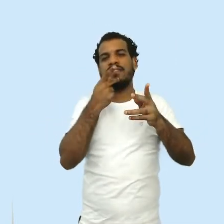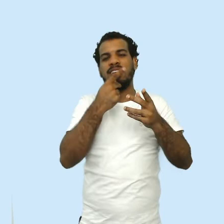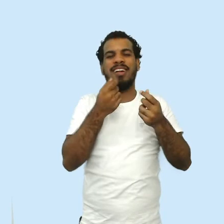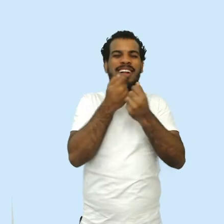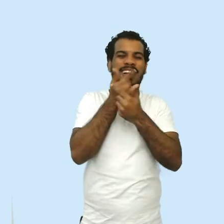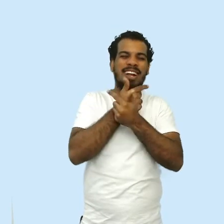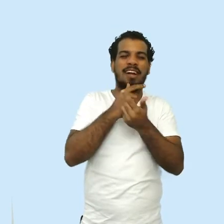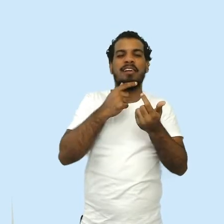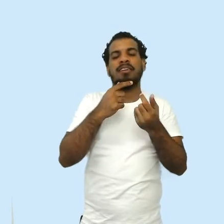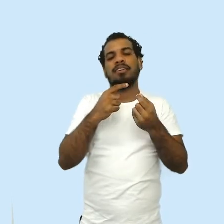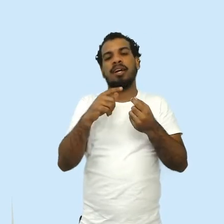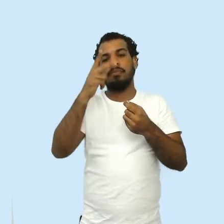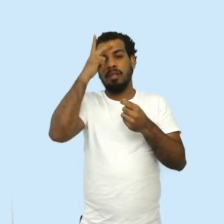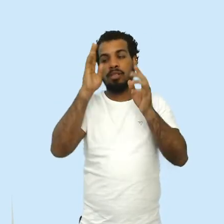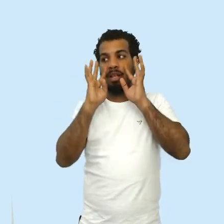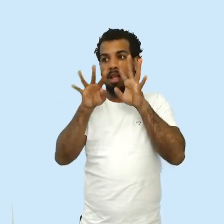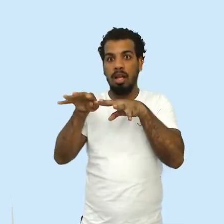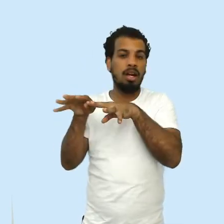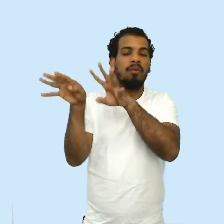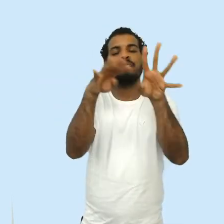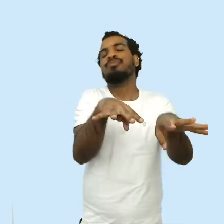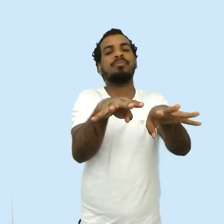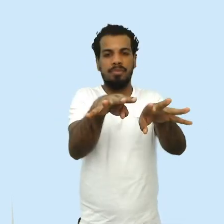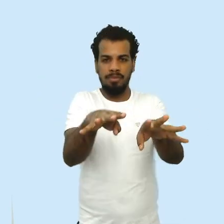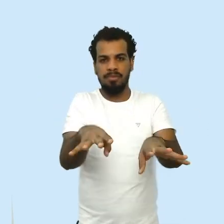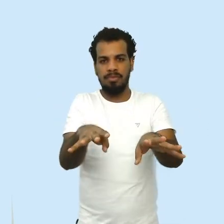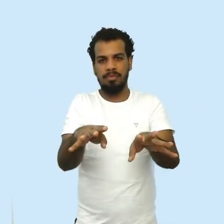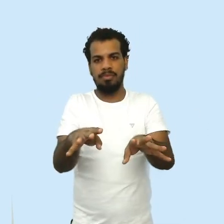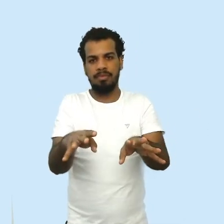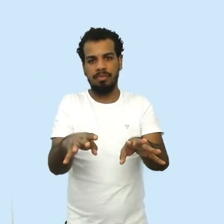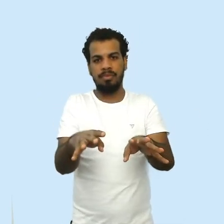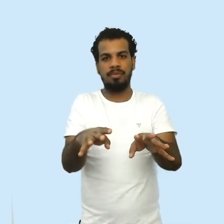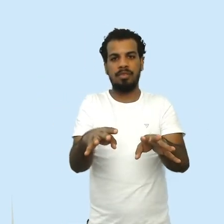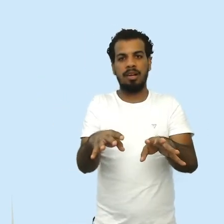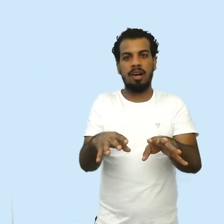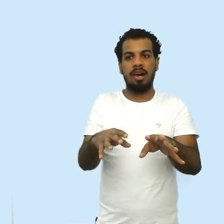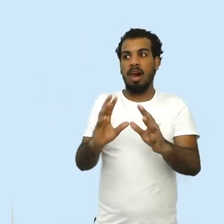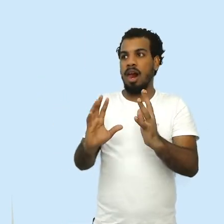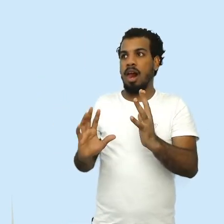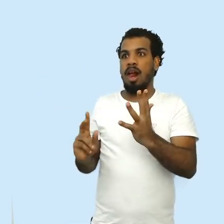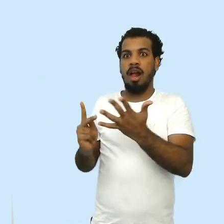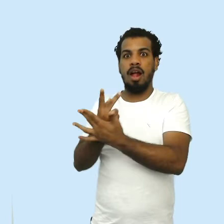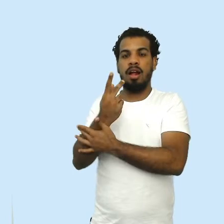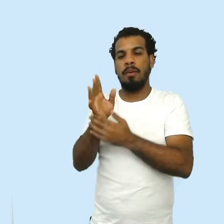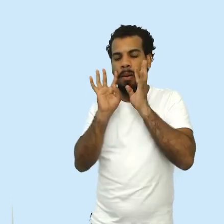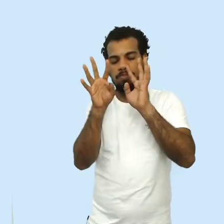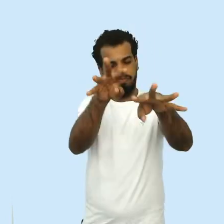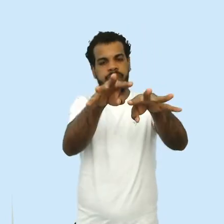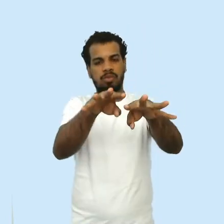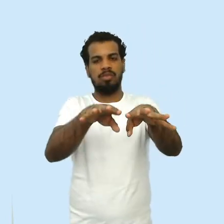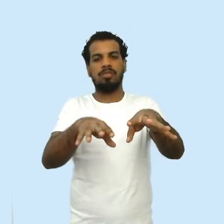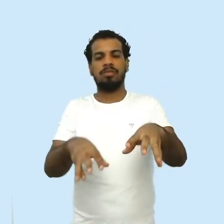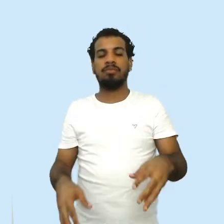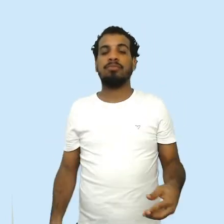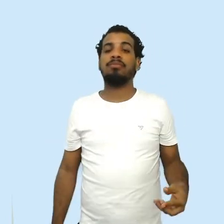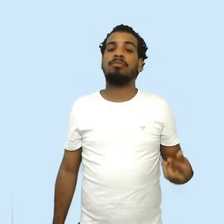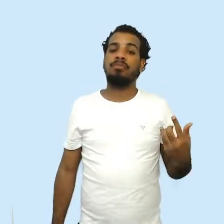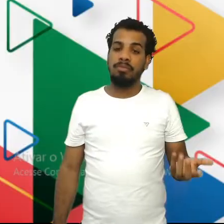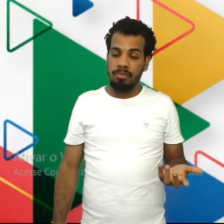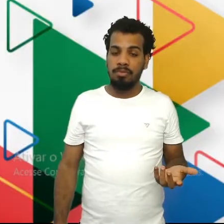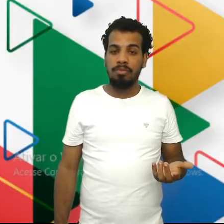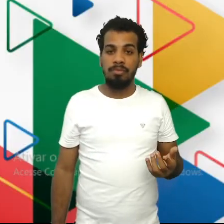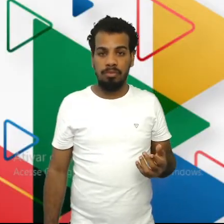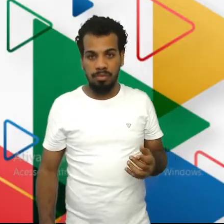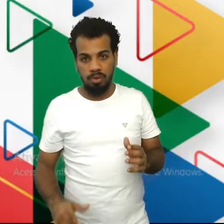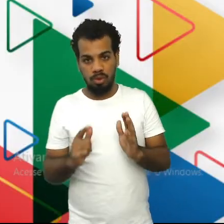agora, vamos rir, quando na verdade está desviando a nossa atenção para assuntos que são importantes. Então, a notícia de um jornal, por exemplo,